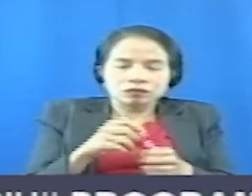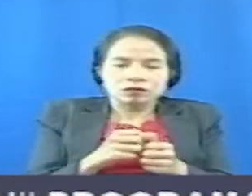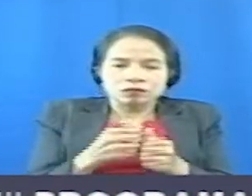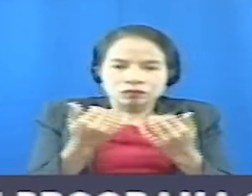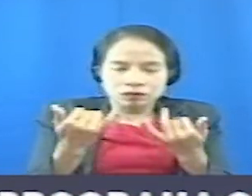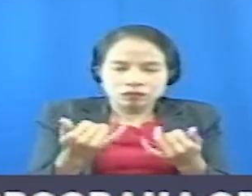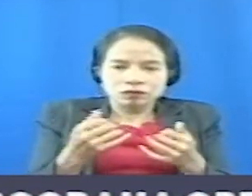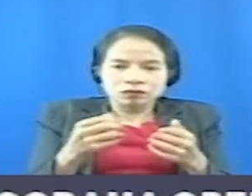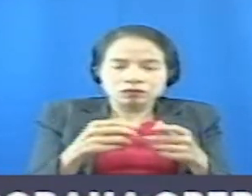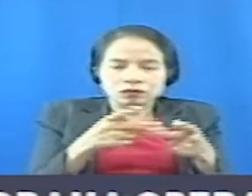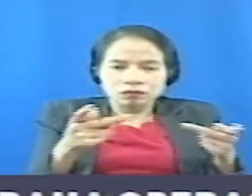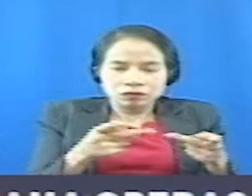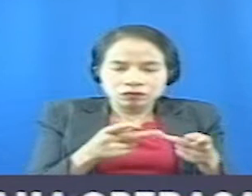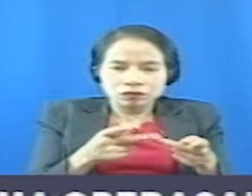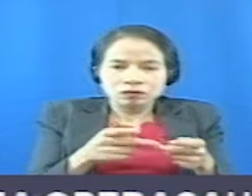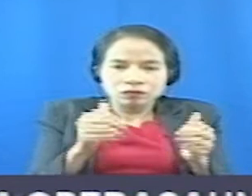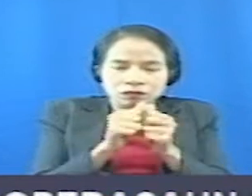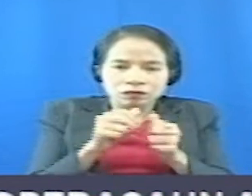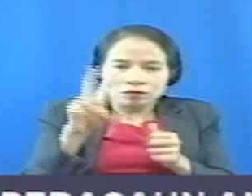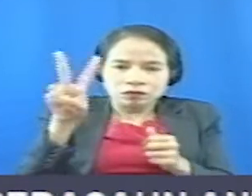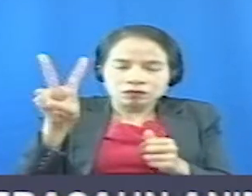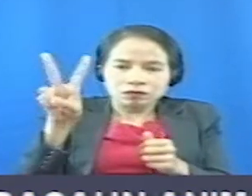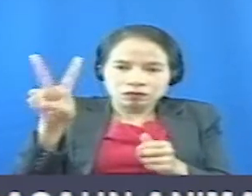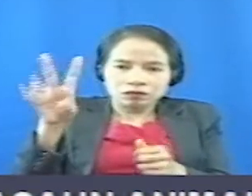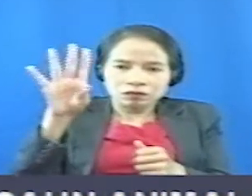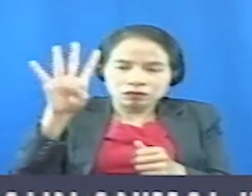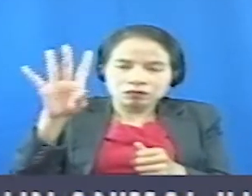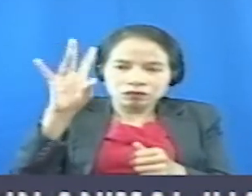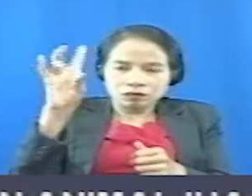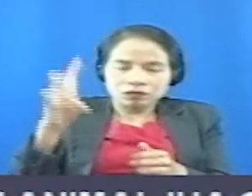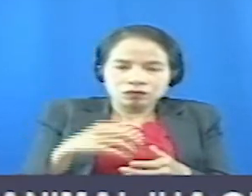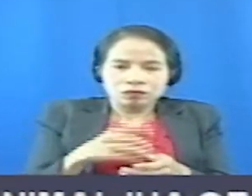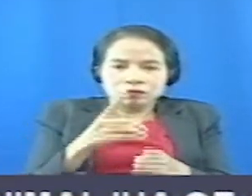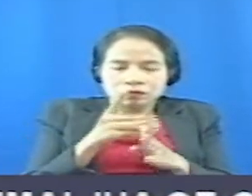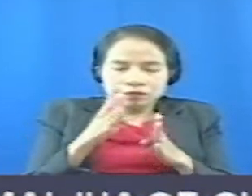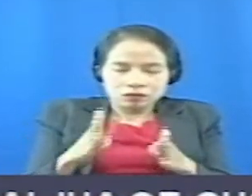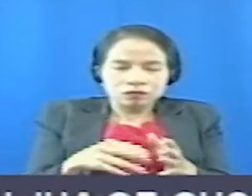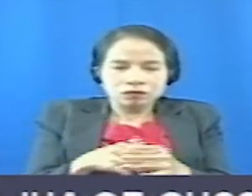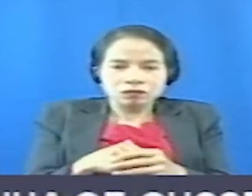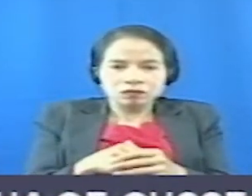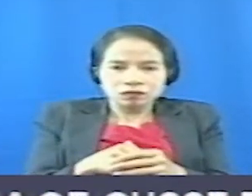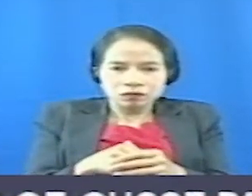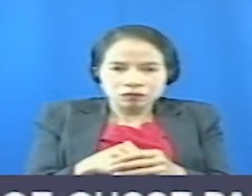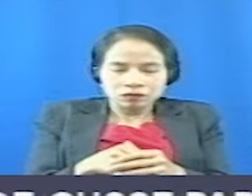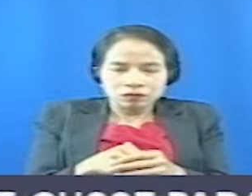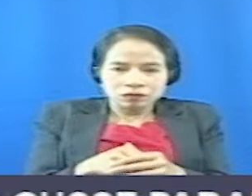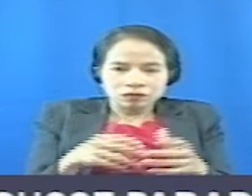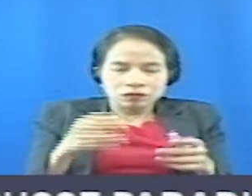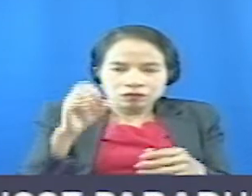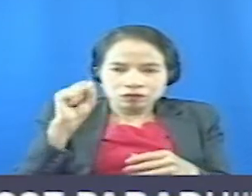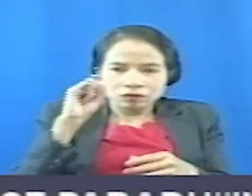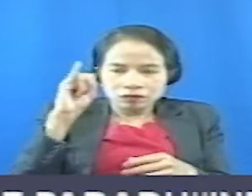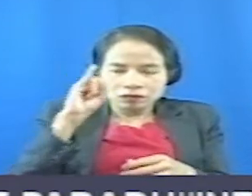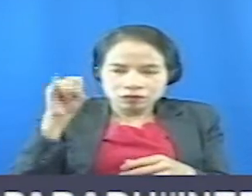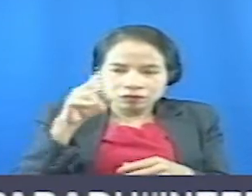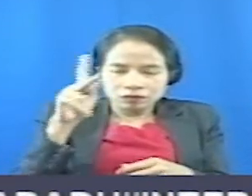na atos rua Nulu Racing Hito. Turma acompanha a declaração do coordenador Força Tarefa no Mitigação. Centro Integrado de